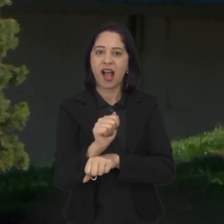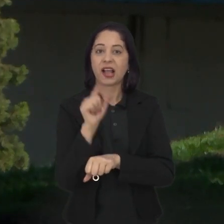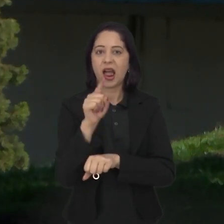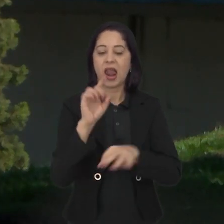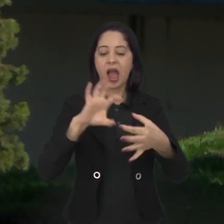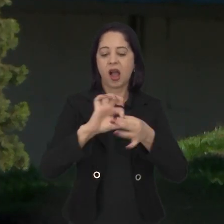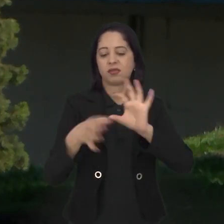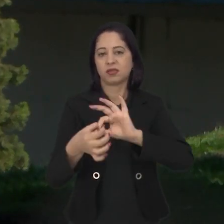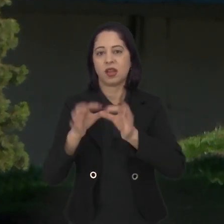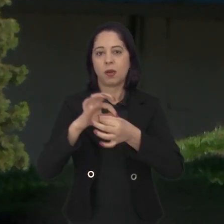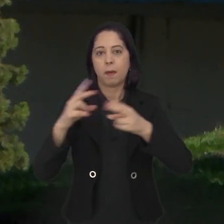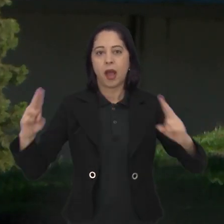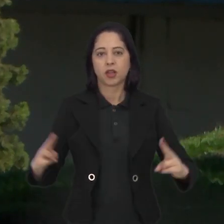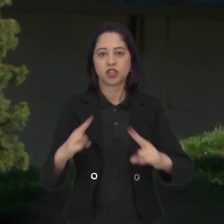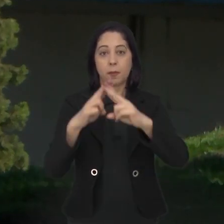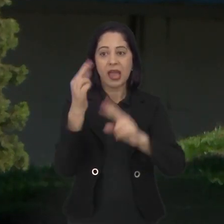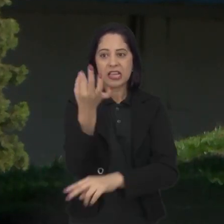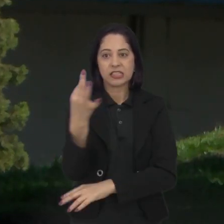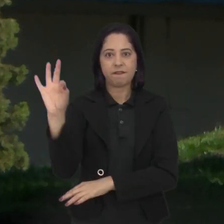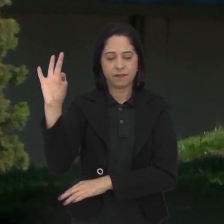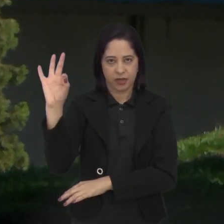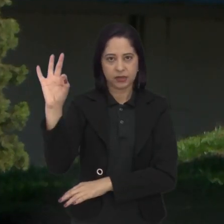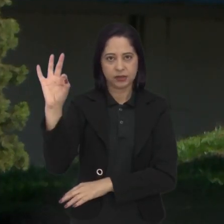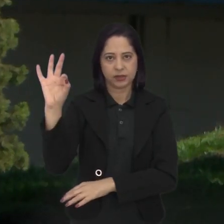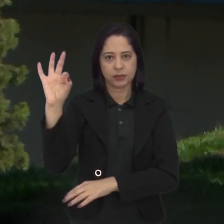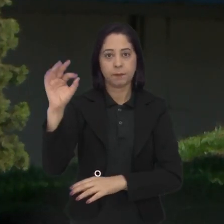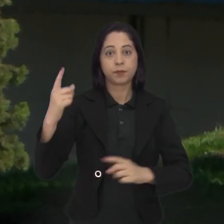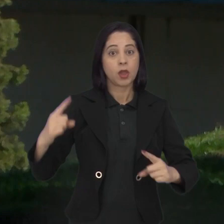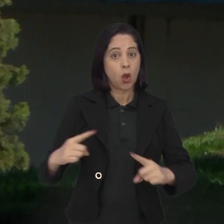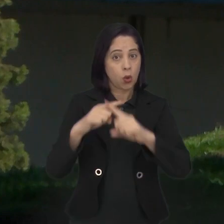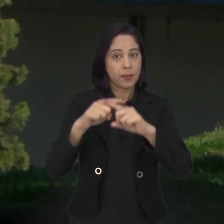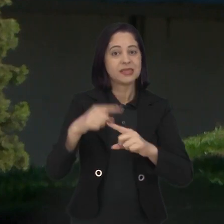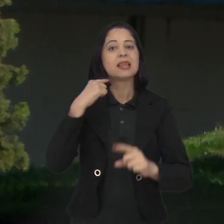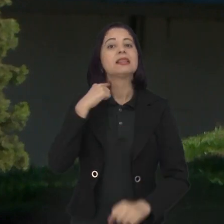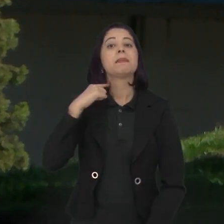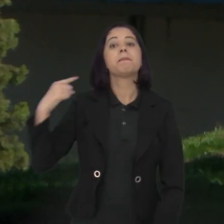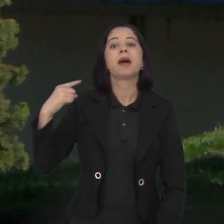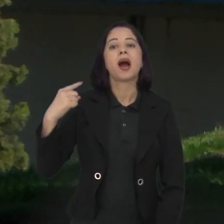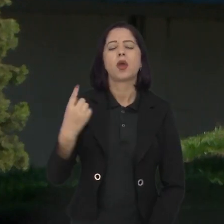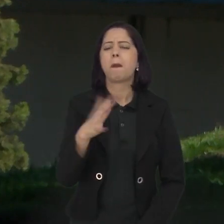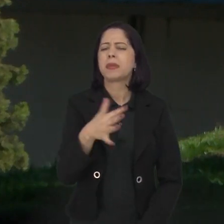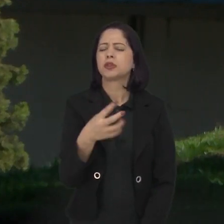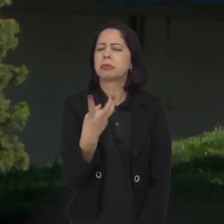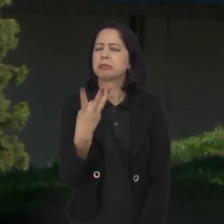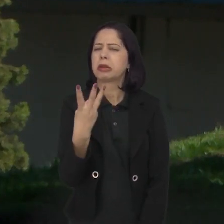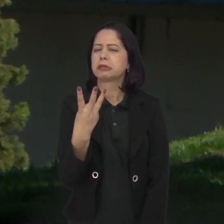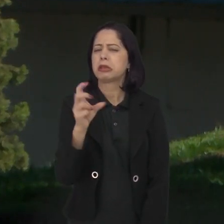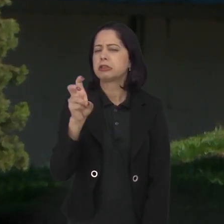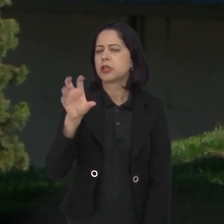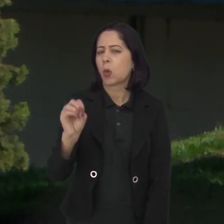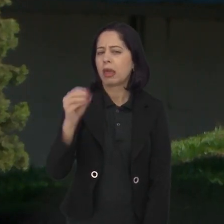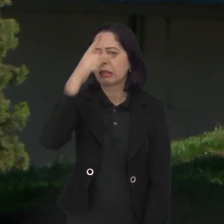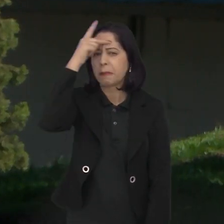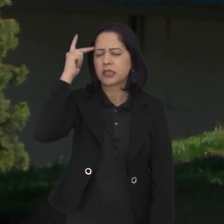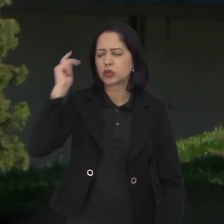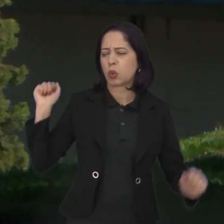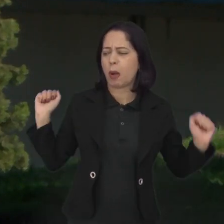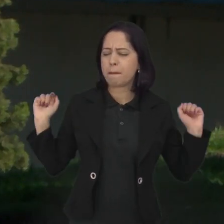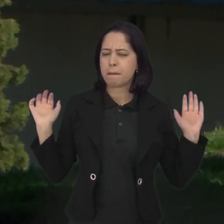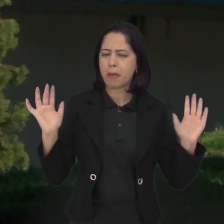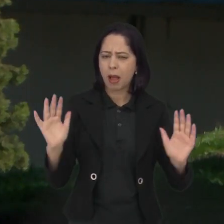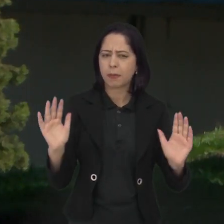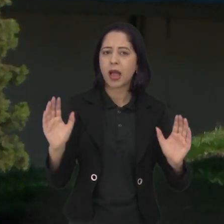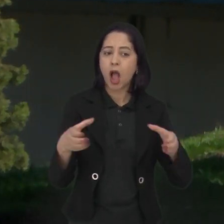Paris. A competição acontecerá em maio e receberá aproximadamente 350 pessoas, entre